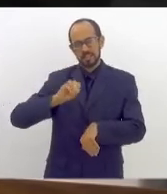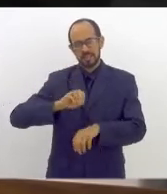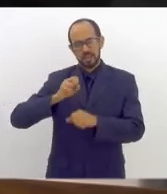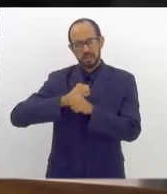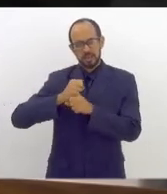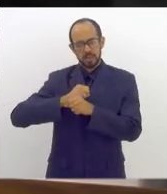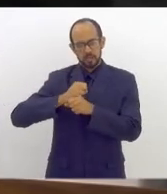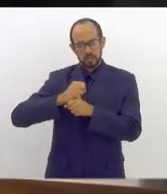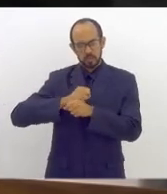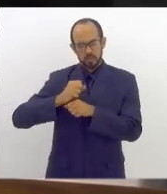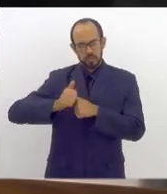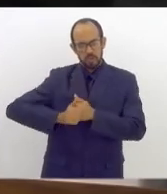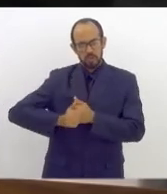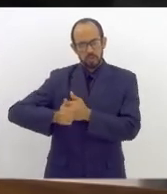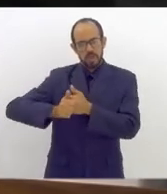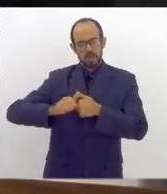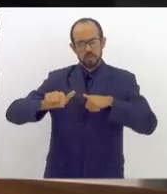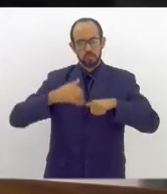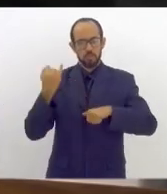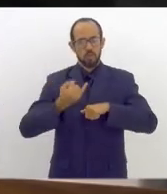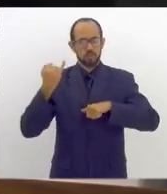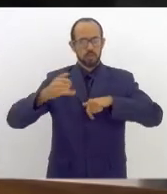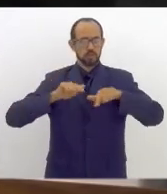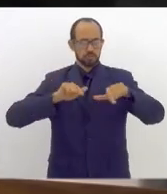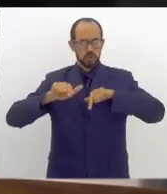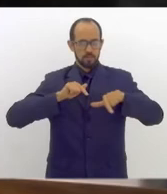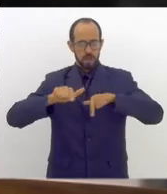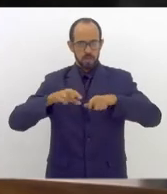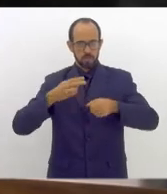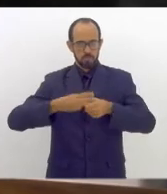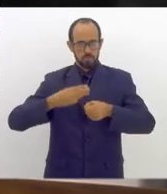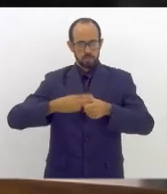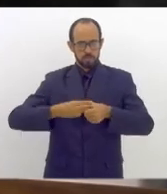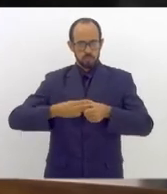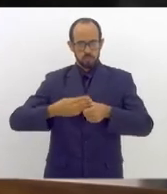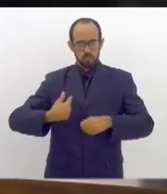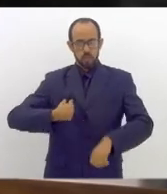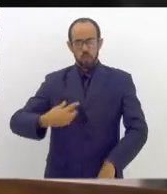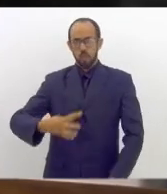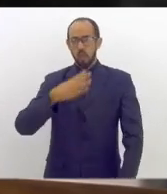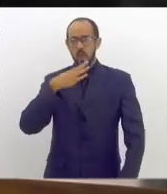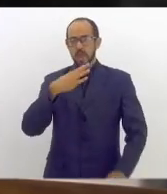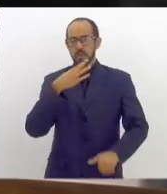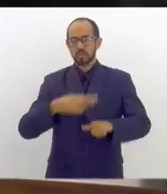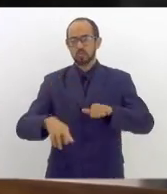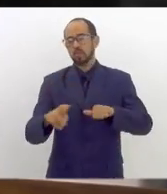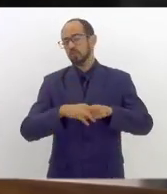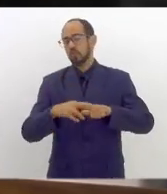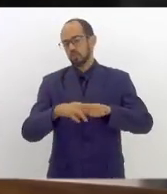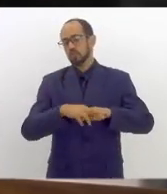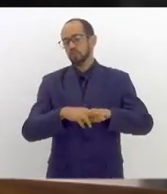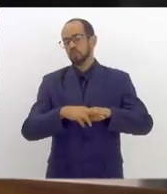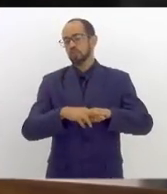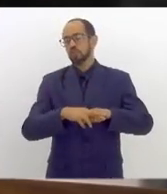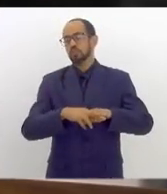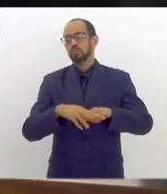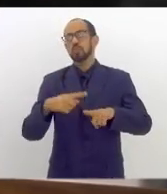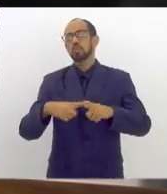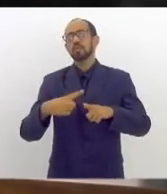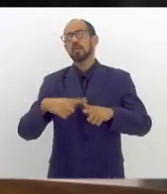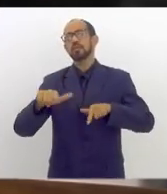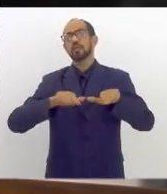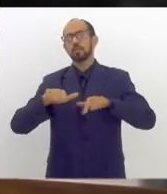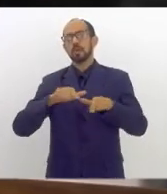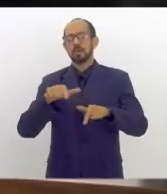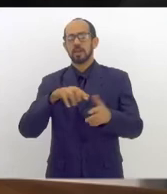importante trabalho naquele município eu conheço Belford Roxo eu fui titular da